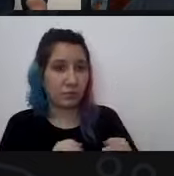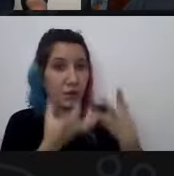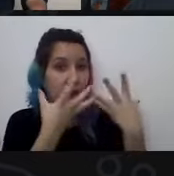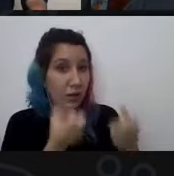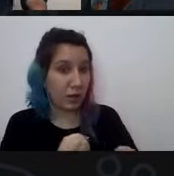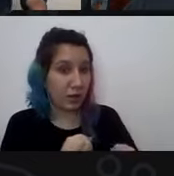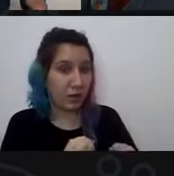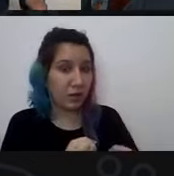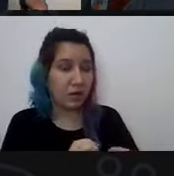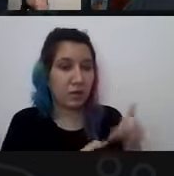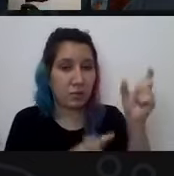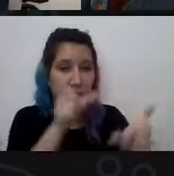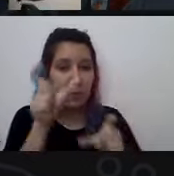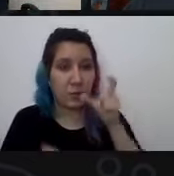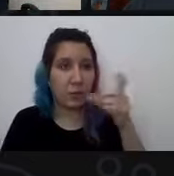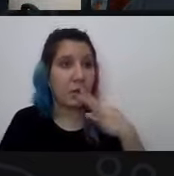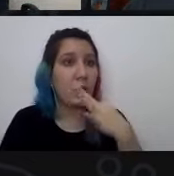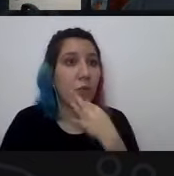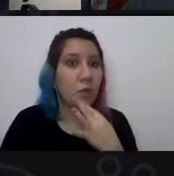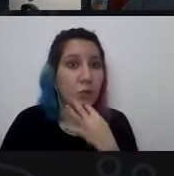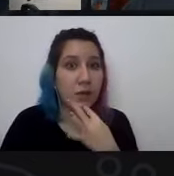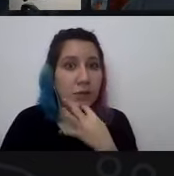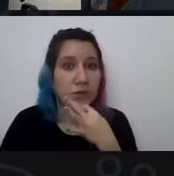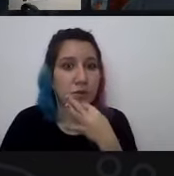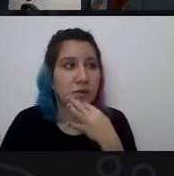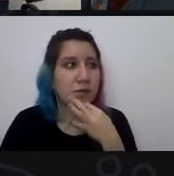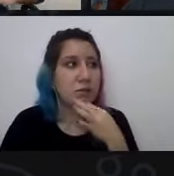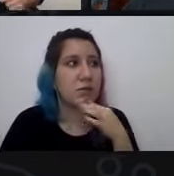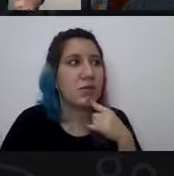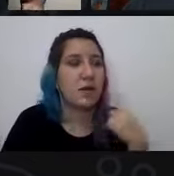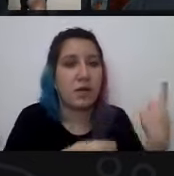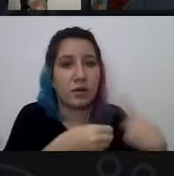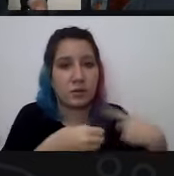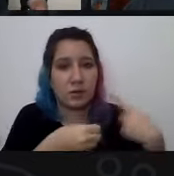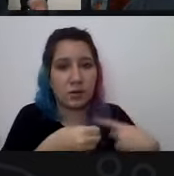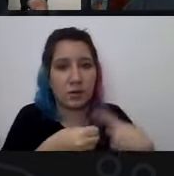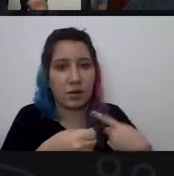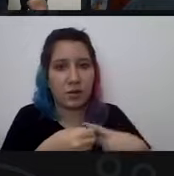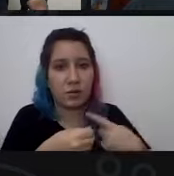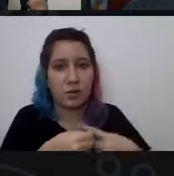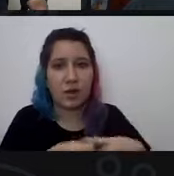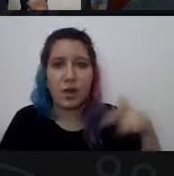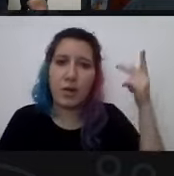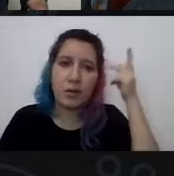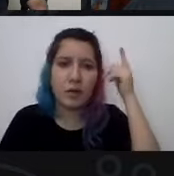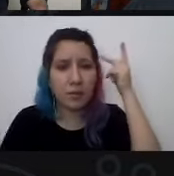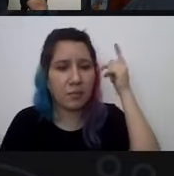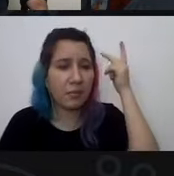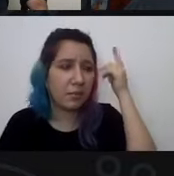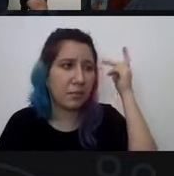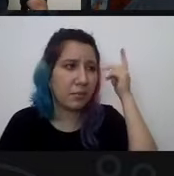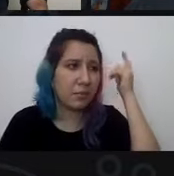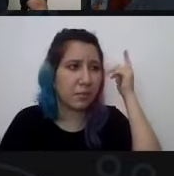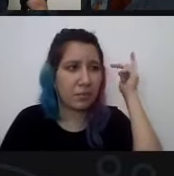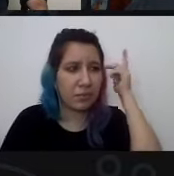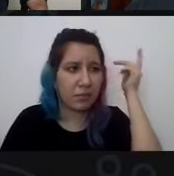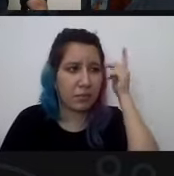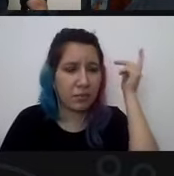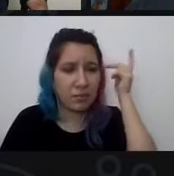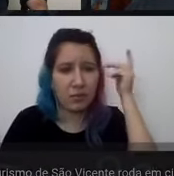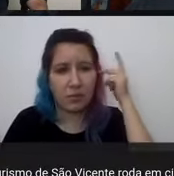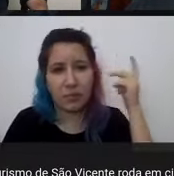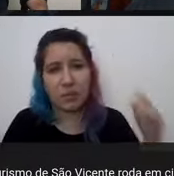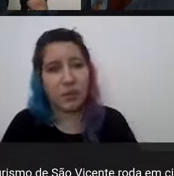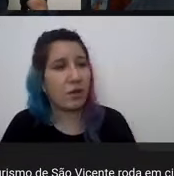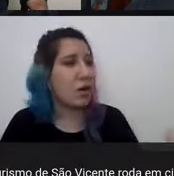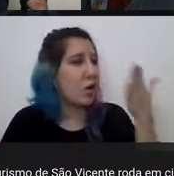pessoas do mundo inteiro para conhecer a nossa região, é muito comum ao longo desses anos as pessoas falarem assim, ah, lá na Biquinha, aquela feira de